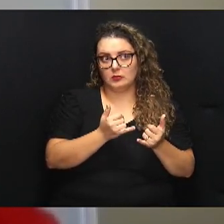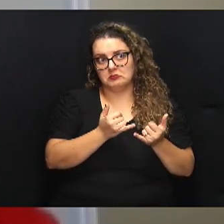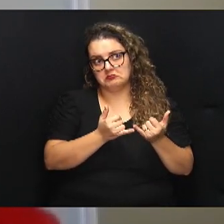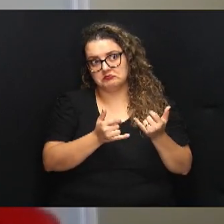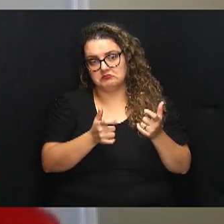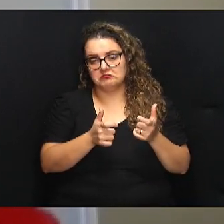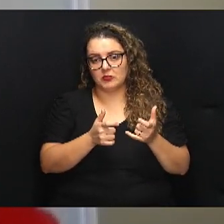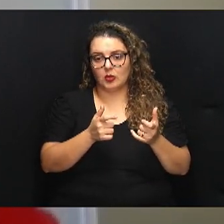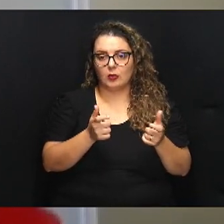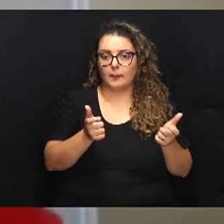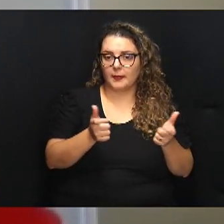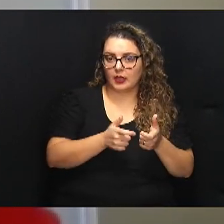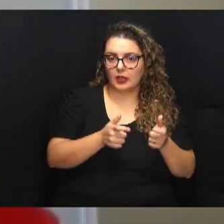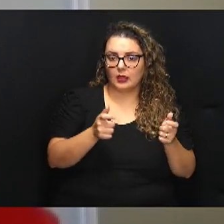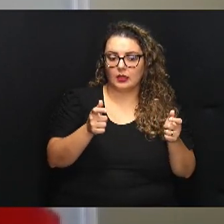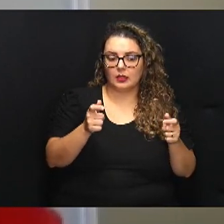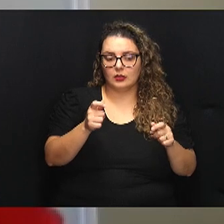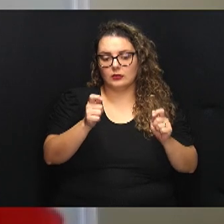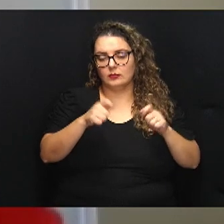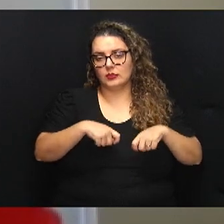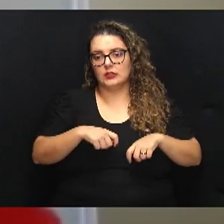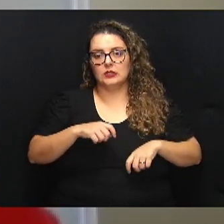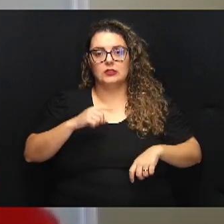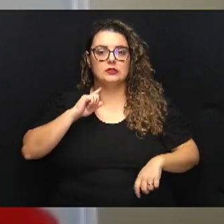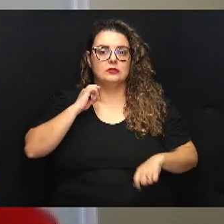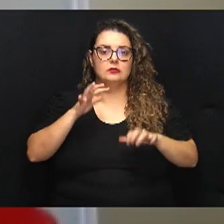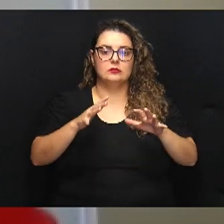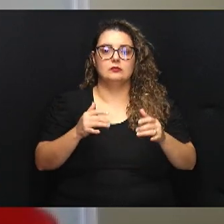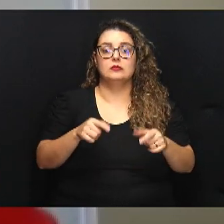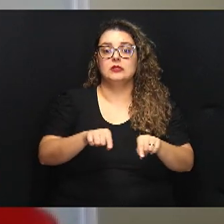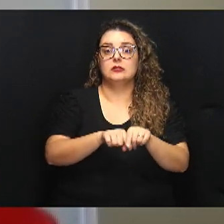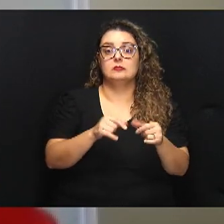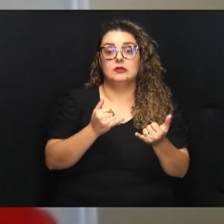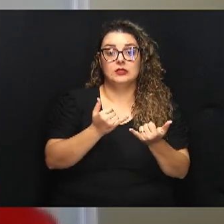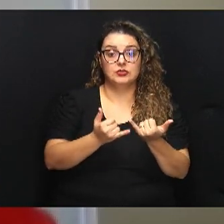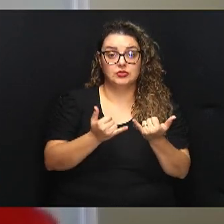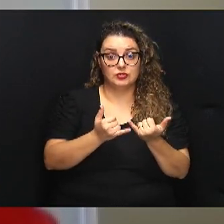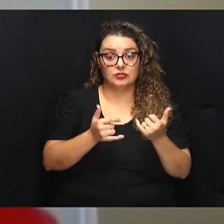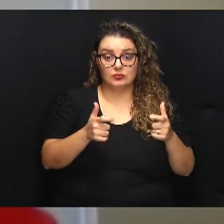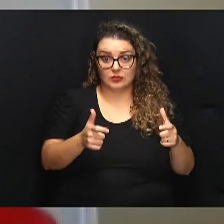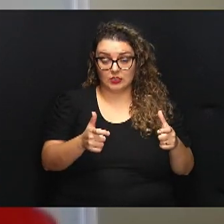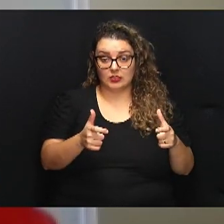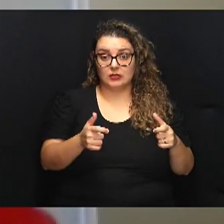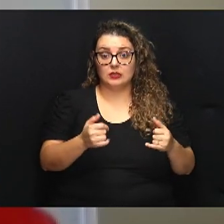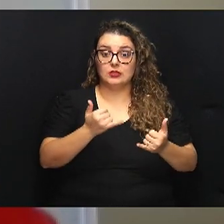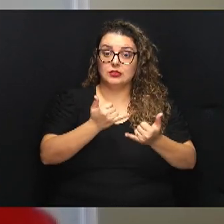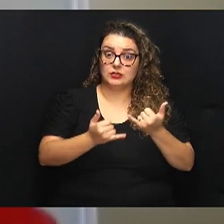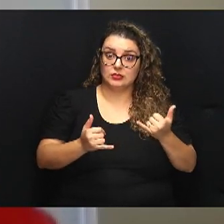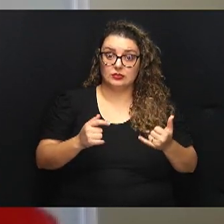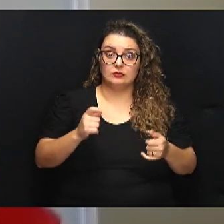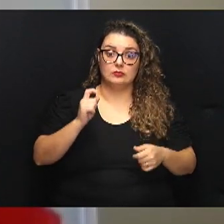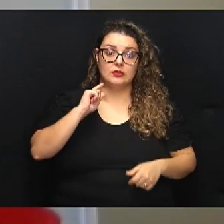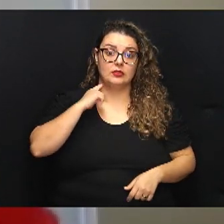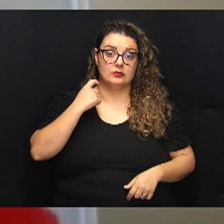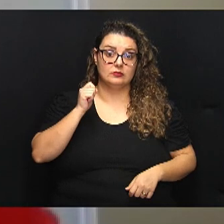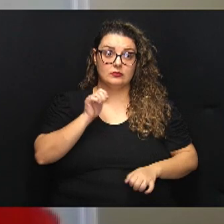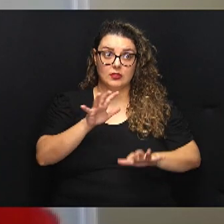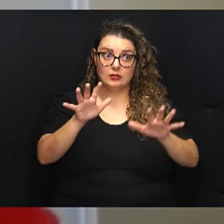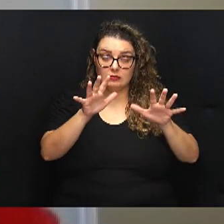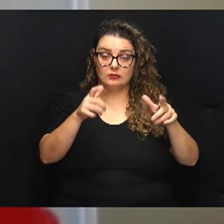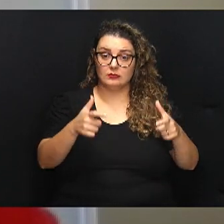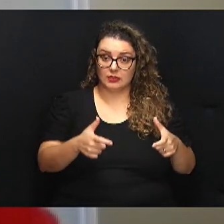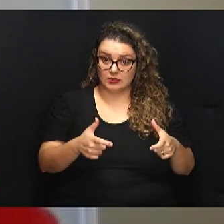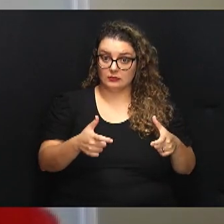pequeno potencial poluidor, mas também de médio porte e de médio potencial poluidor. E